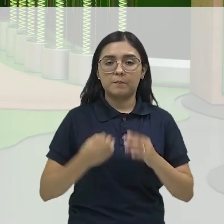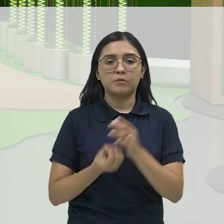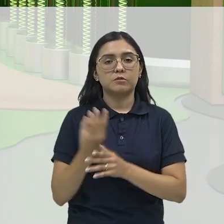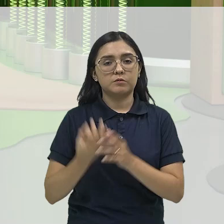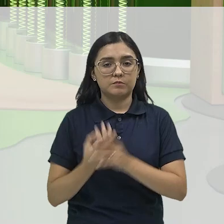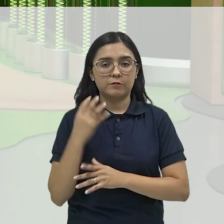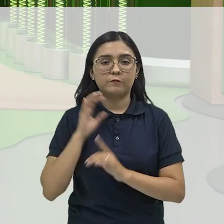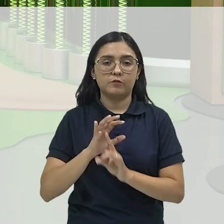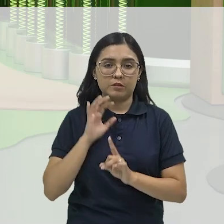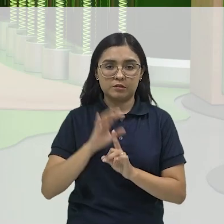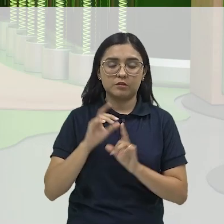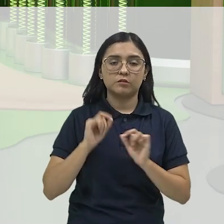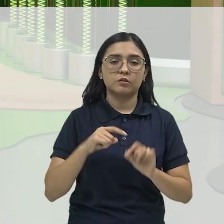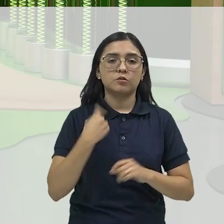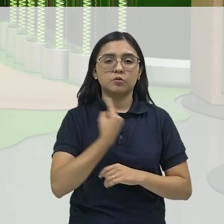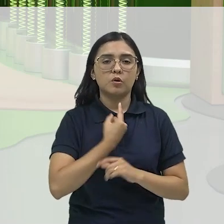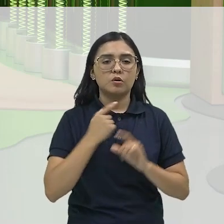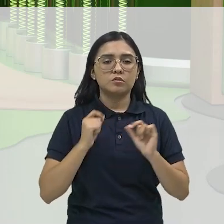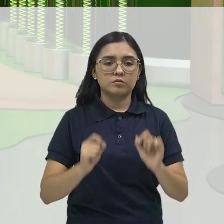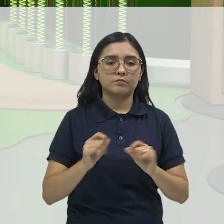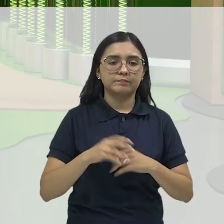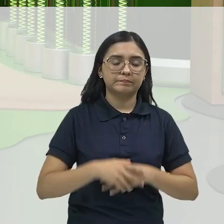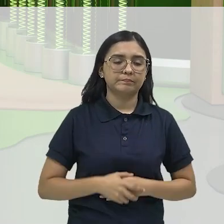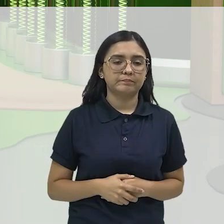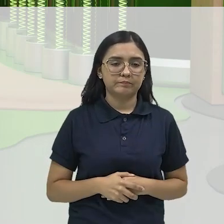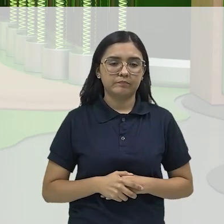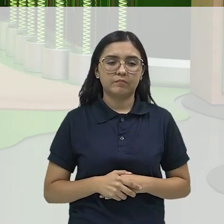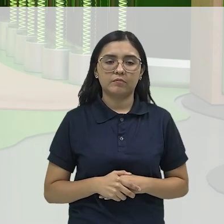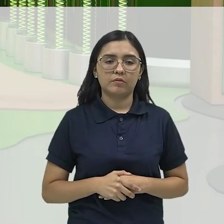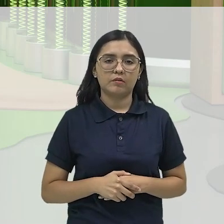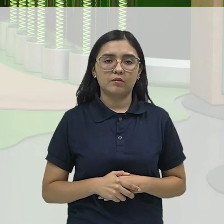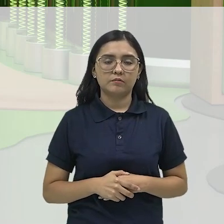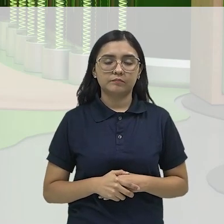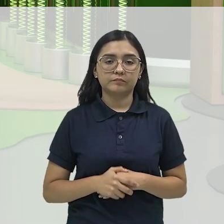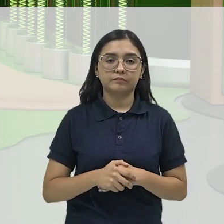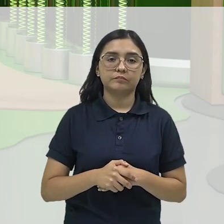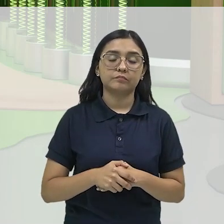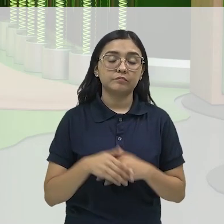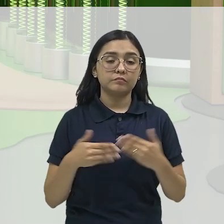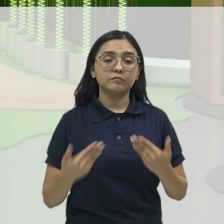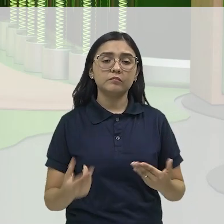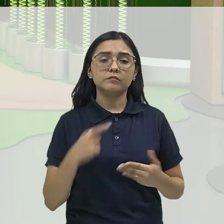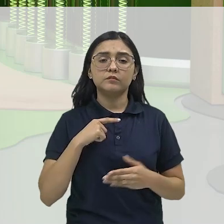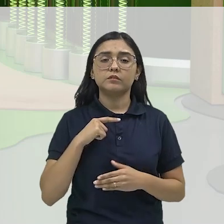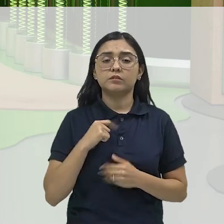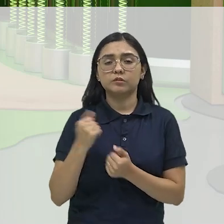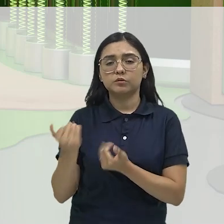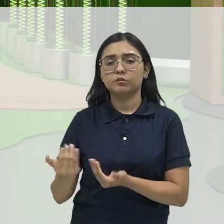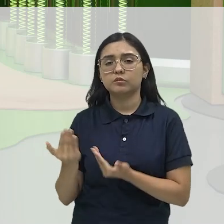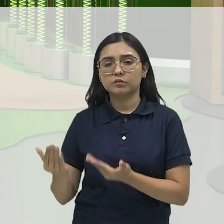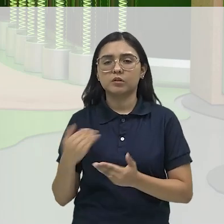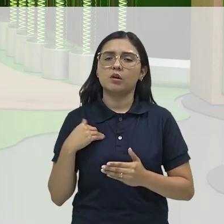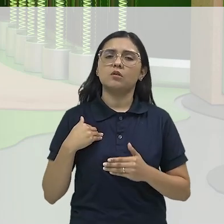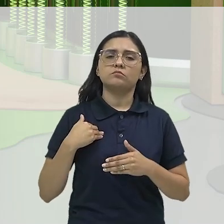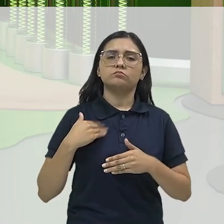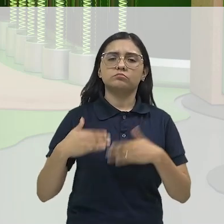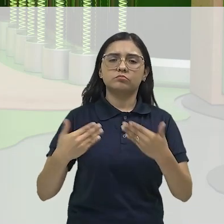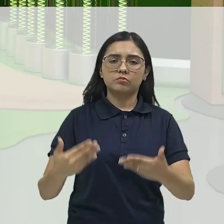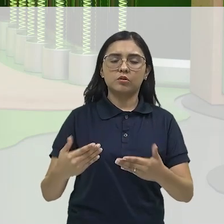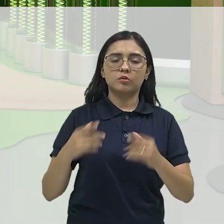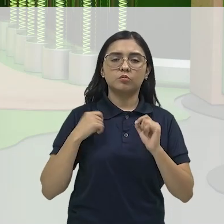influenciar no nosso humor, né? E a adolescência, gente, ela é uma construção social, ela é uma